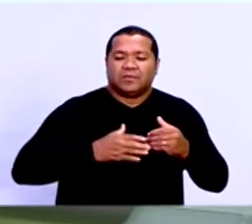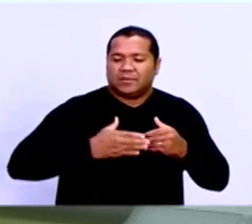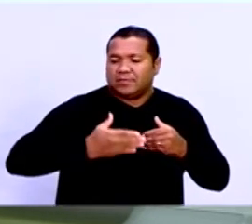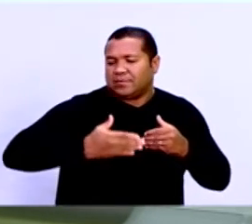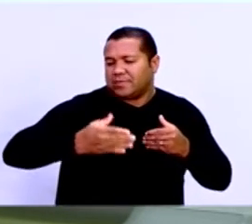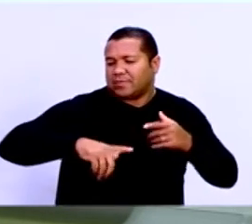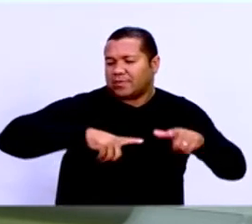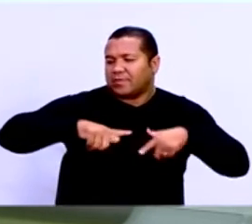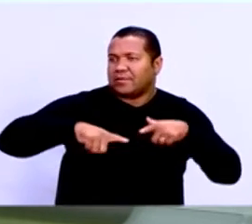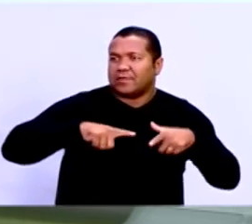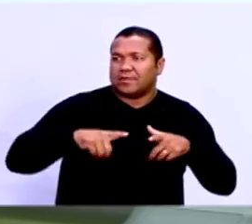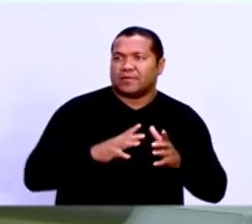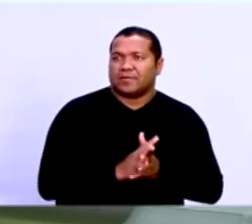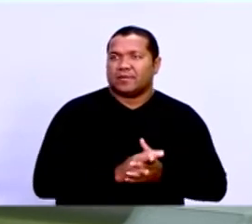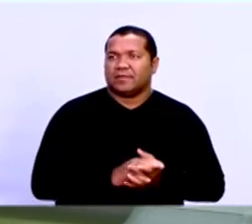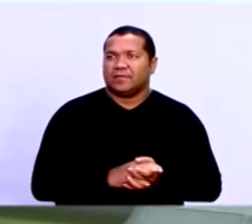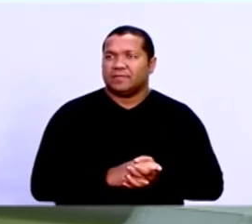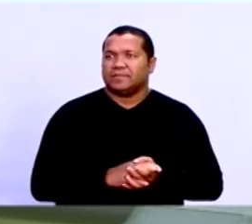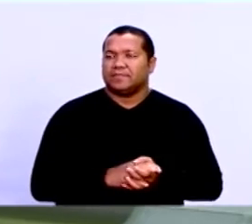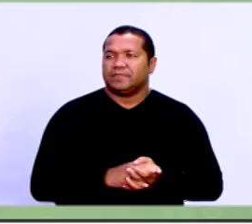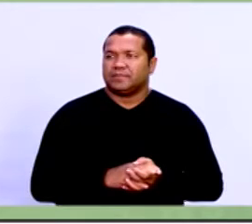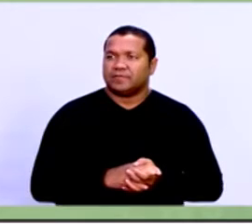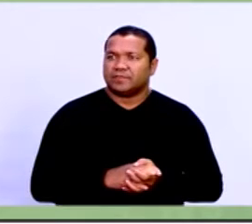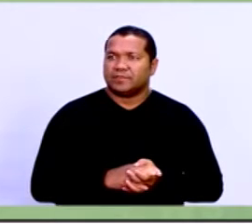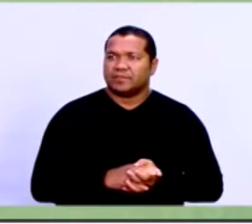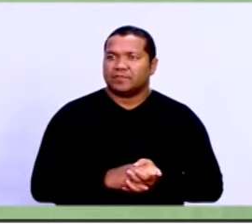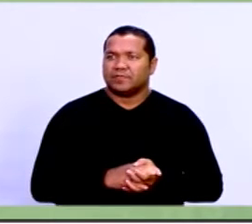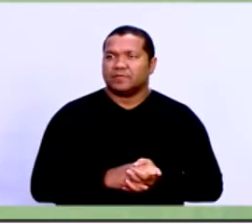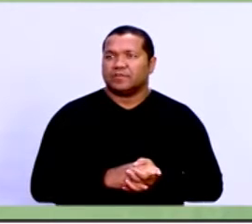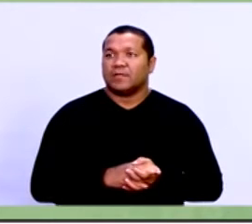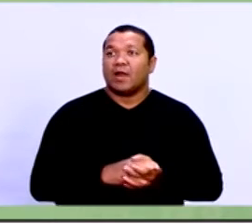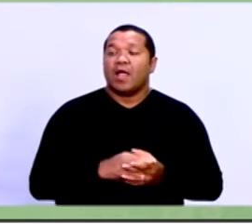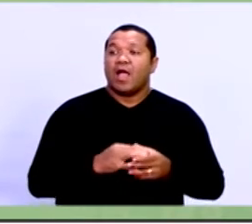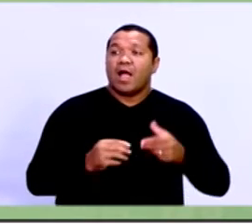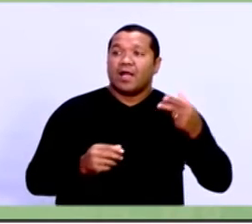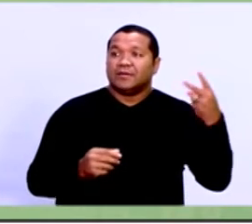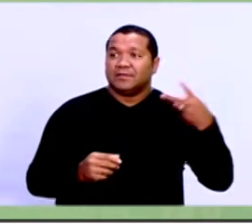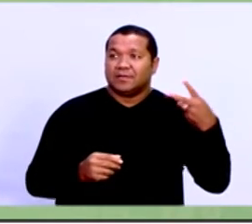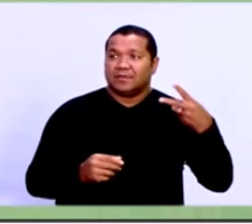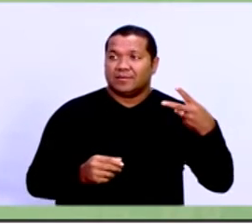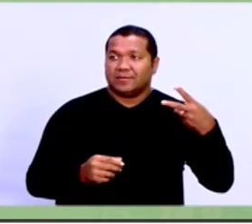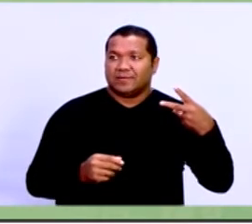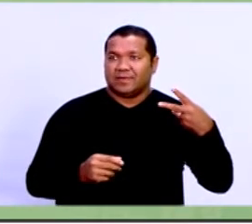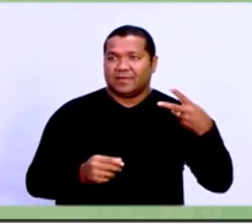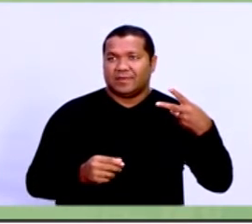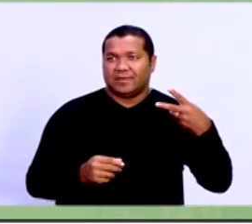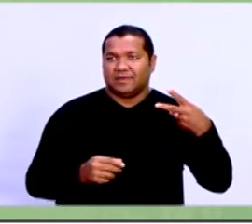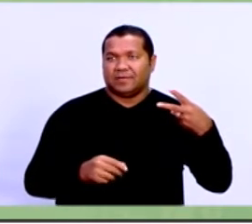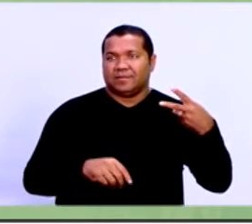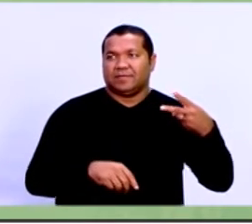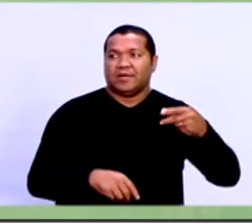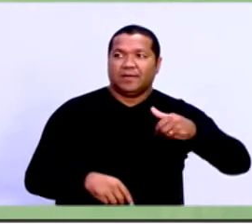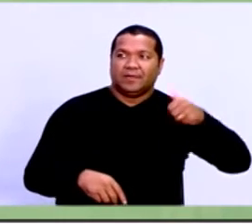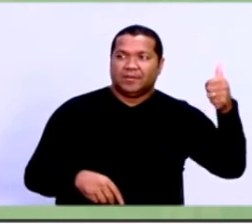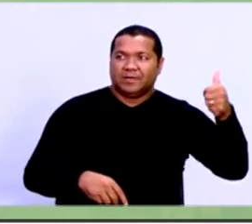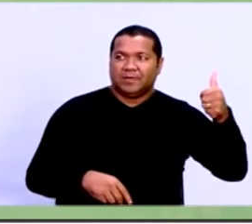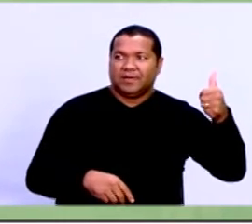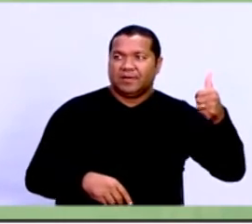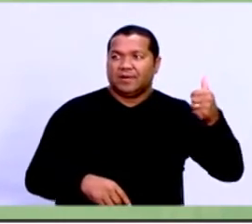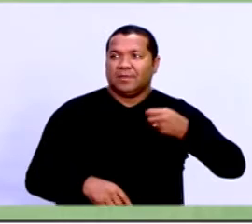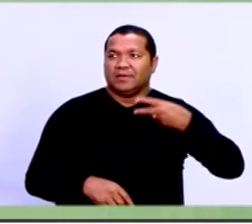mercado dele voltamos aqui os nossos slides a segunda fase já colocar aqui a primeira